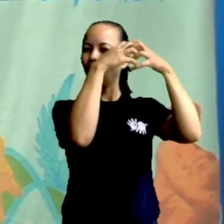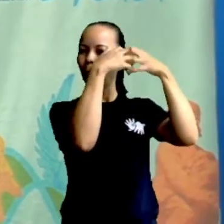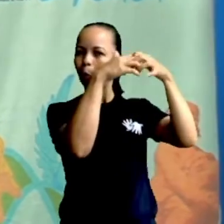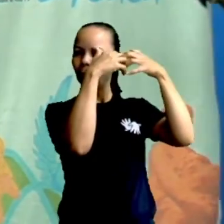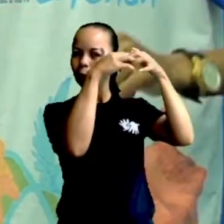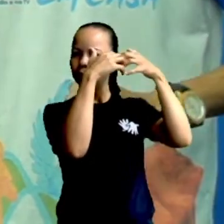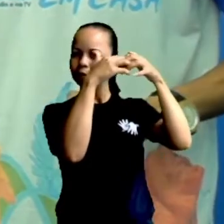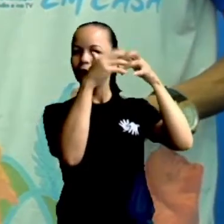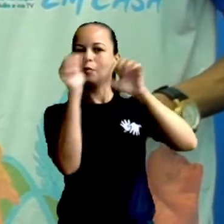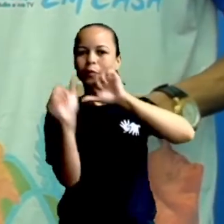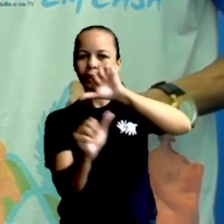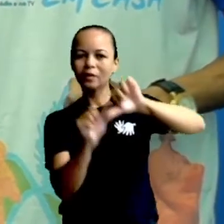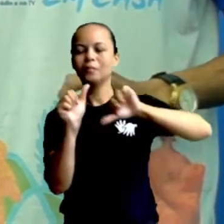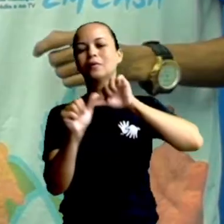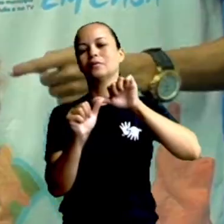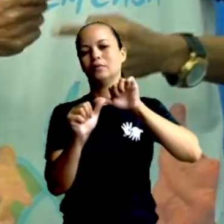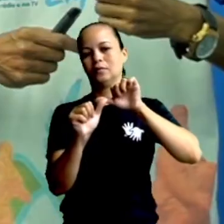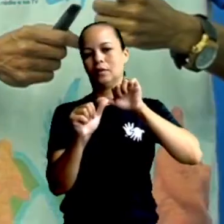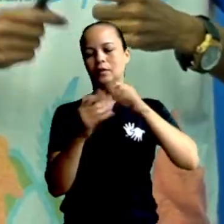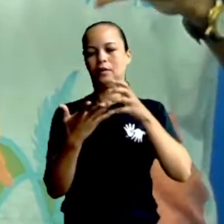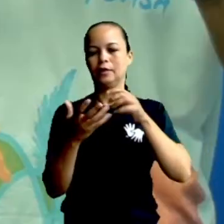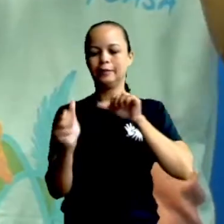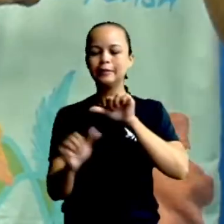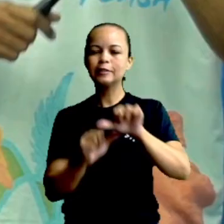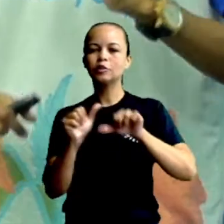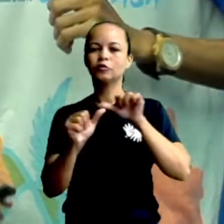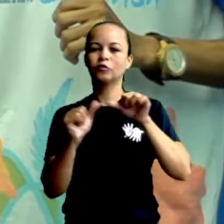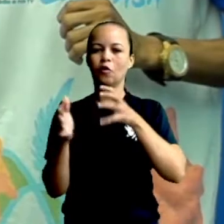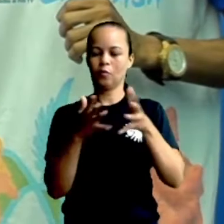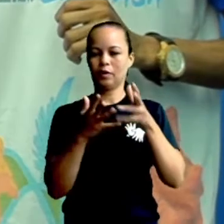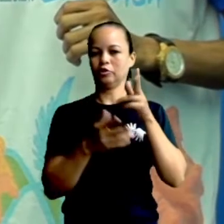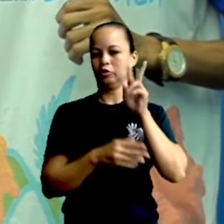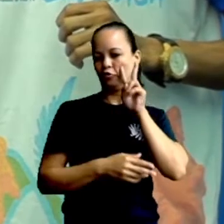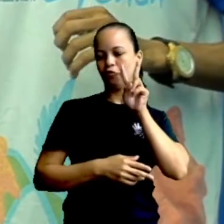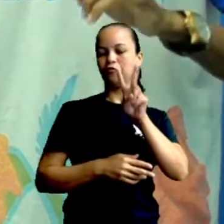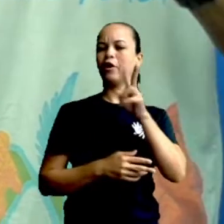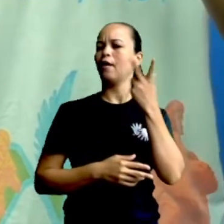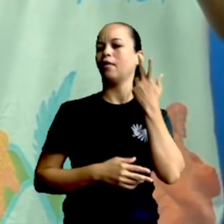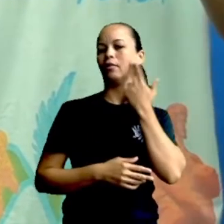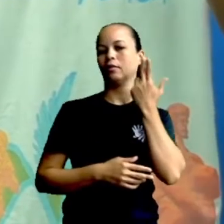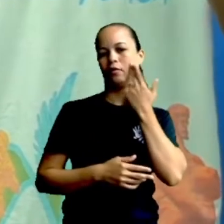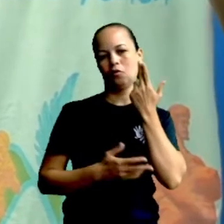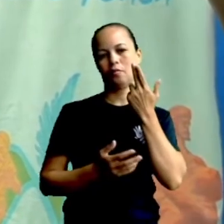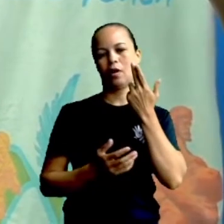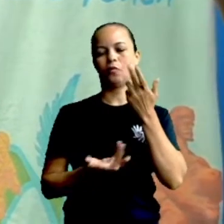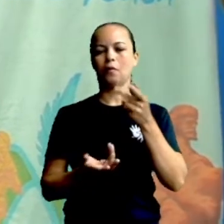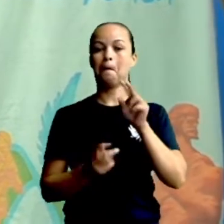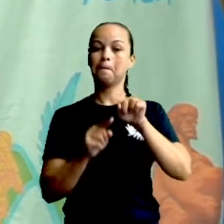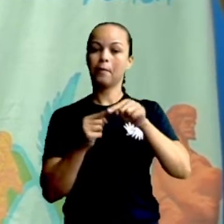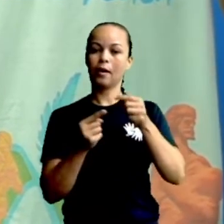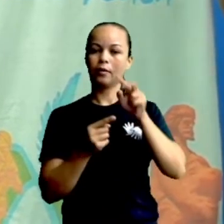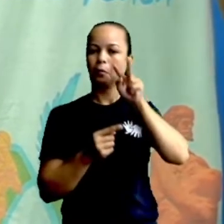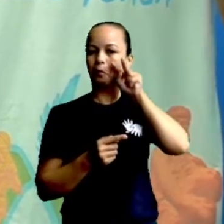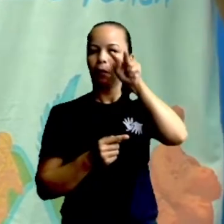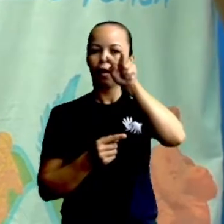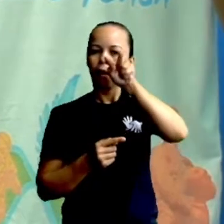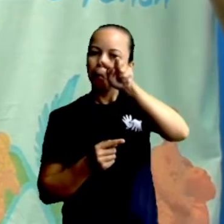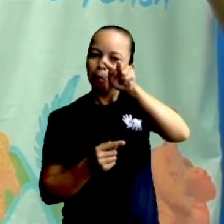que decodifica, tá? Que transforma, que a gente vê normalmente. Beleza? Então, a imagem que